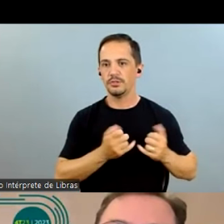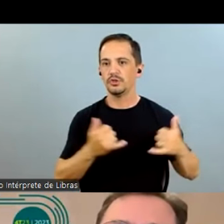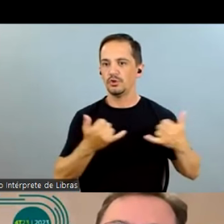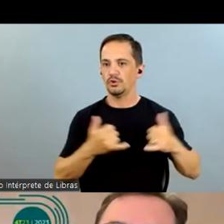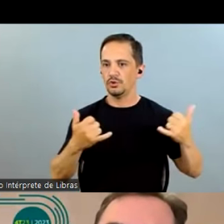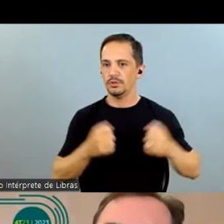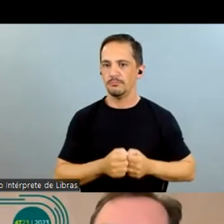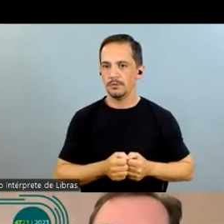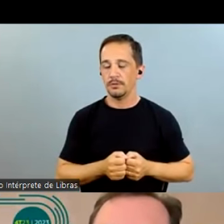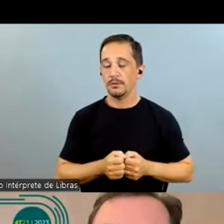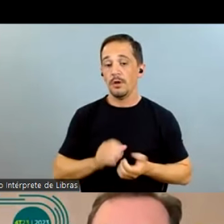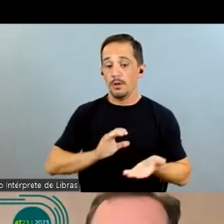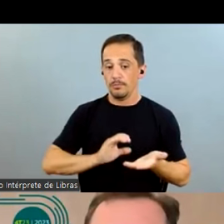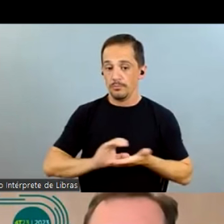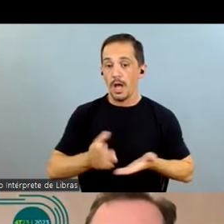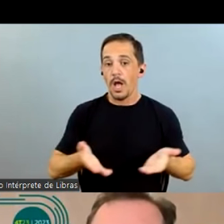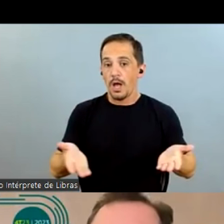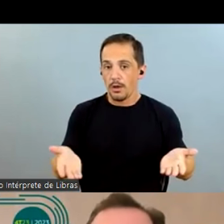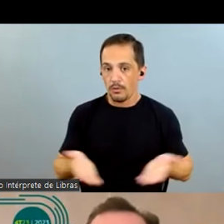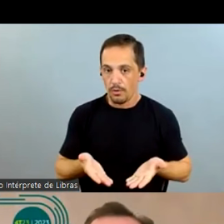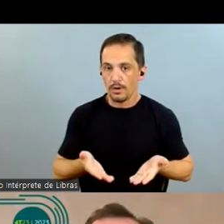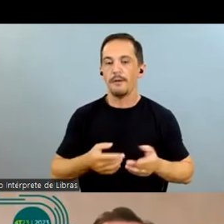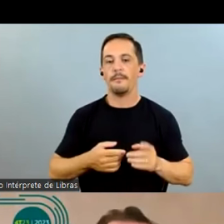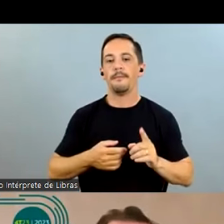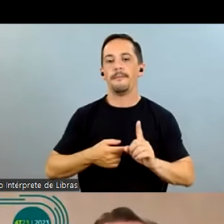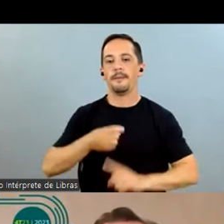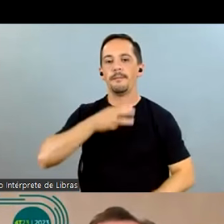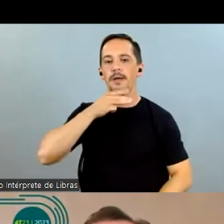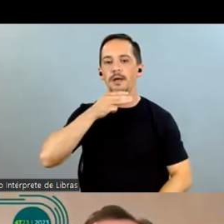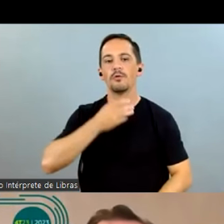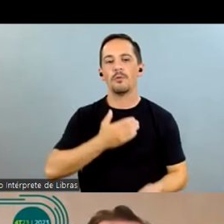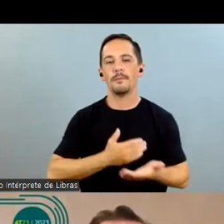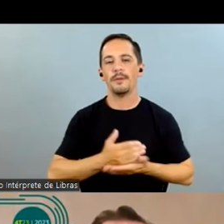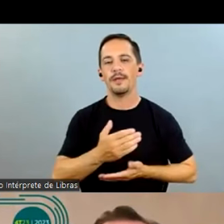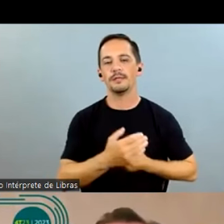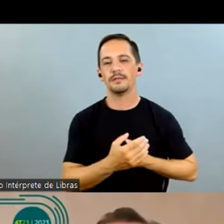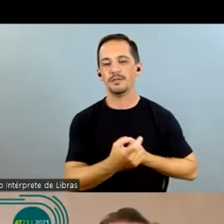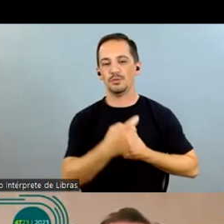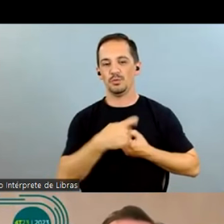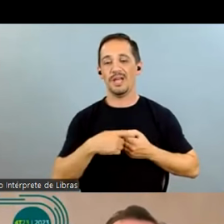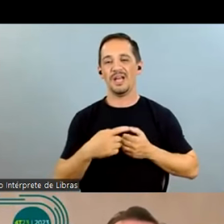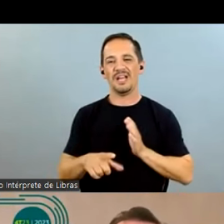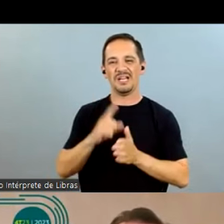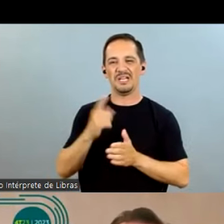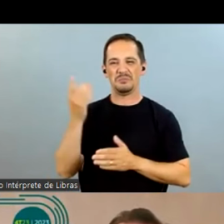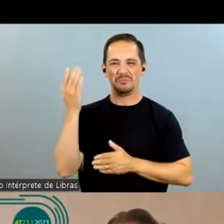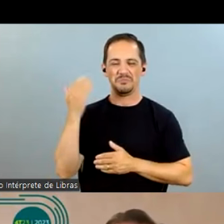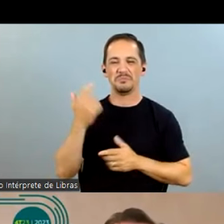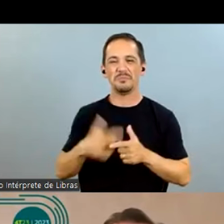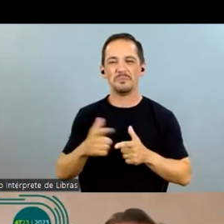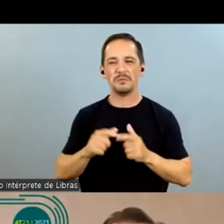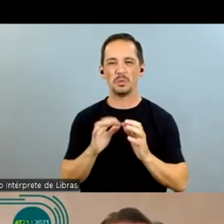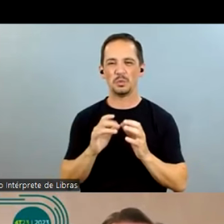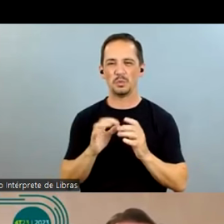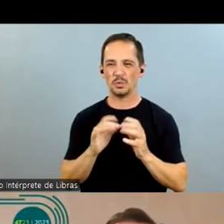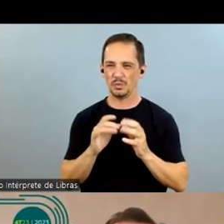investimento a partir eh do mês de março desse ano nós tivemos um probleminha lá na turbina no motor da turbina na nova